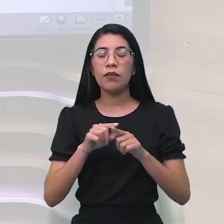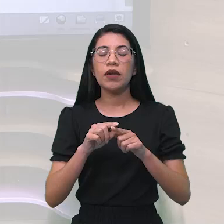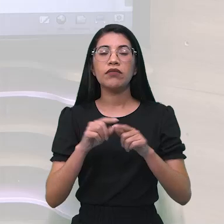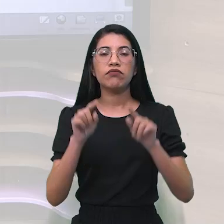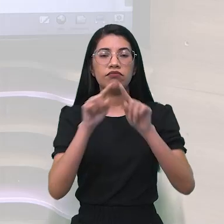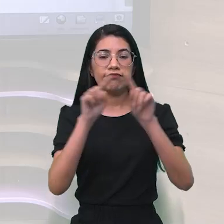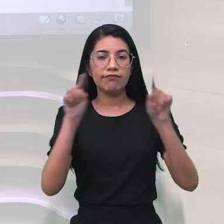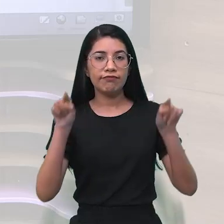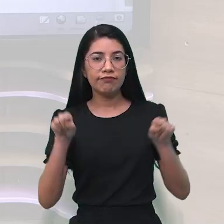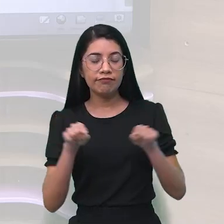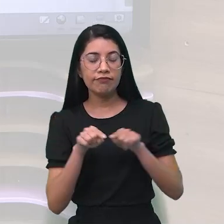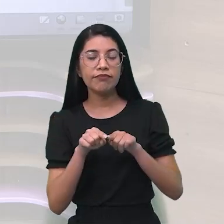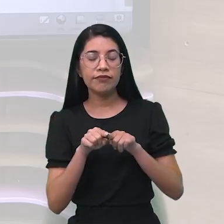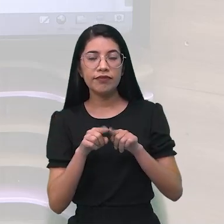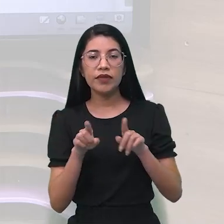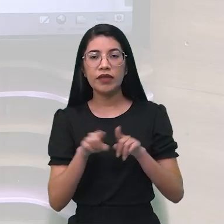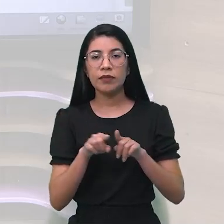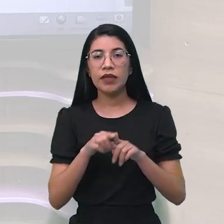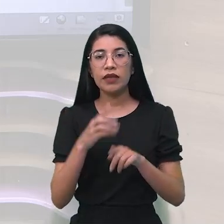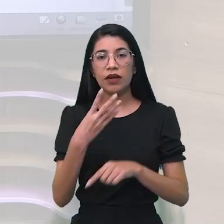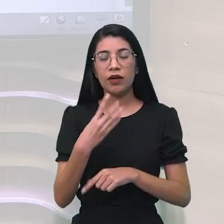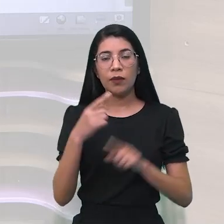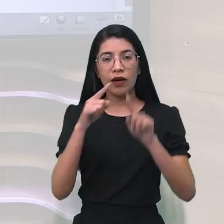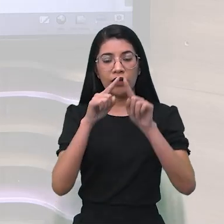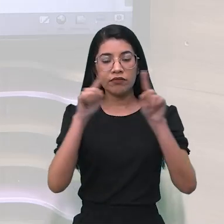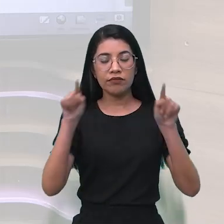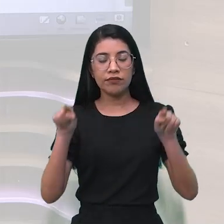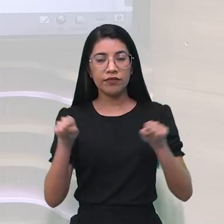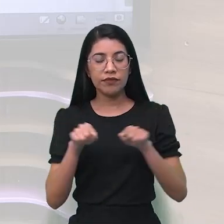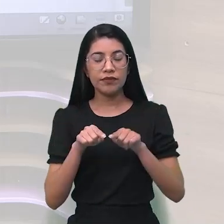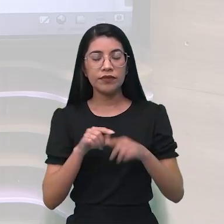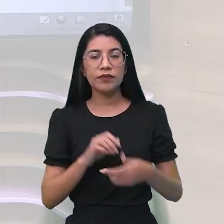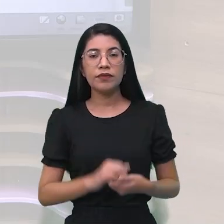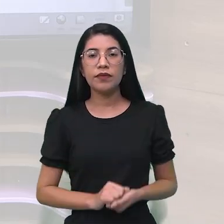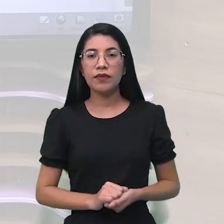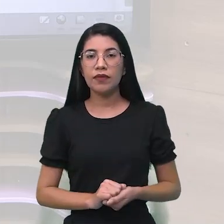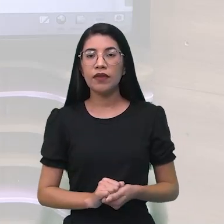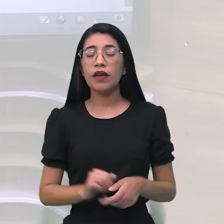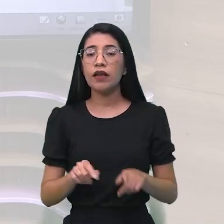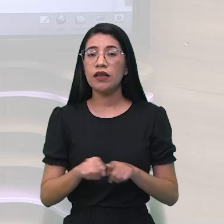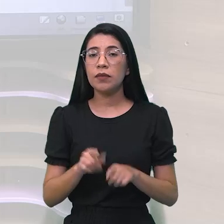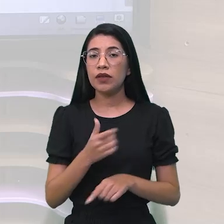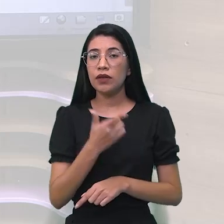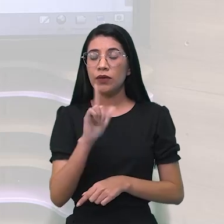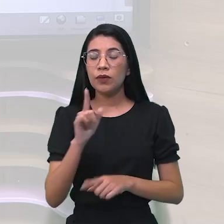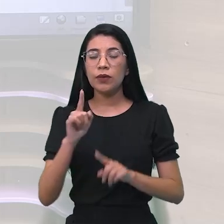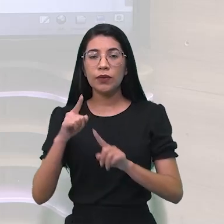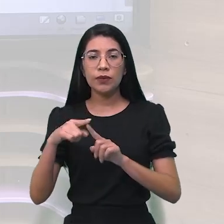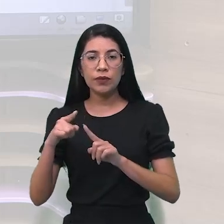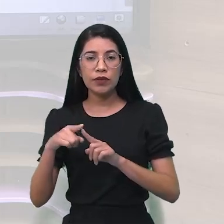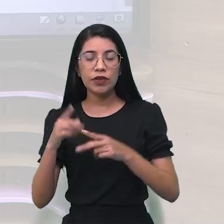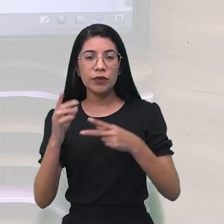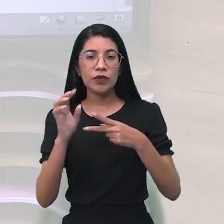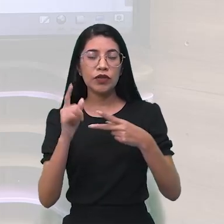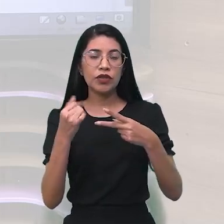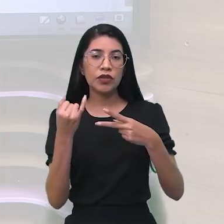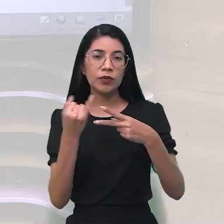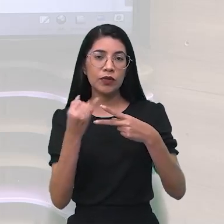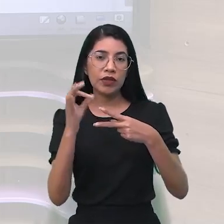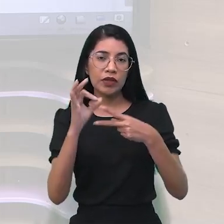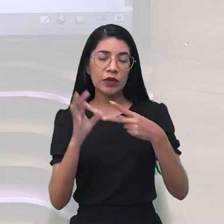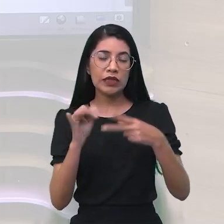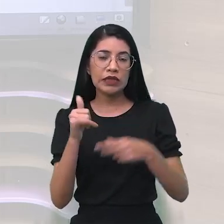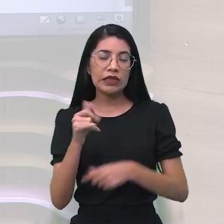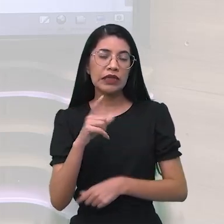próprio quadrado, ele é um quadrilátero, né? E aí nós temos outros polígonos também. Quando o polígono tem